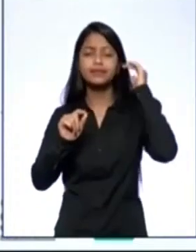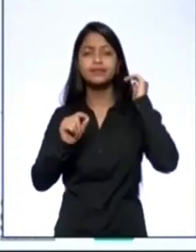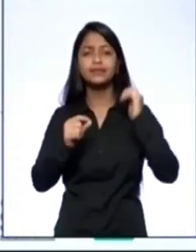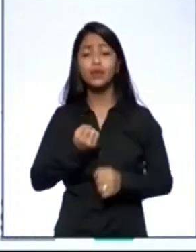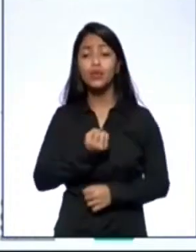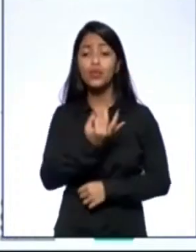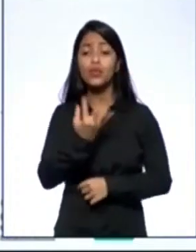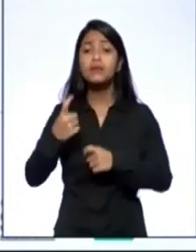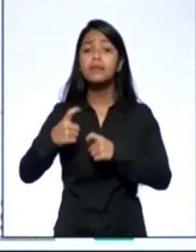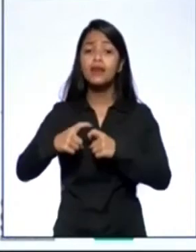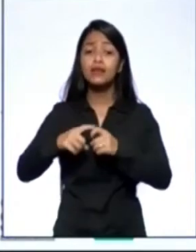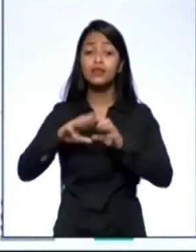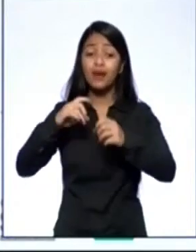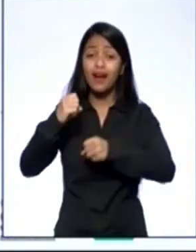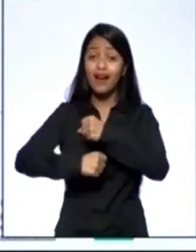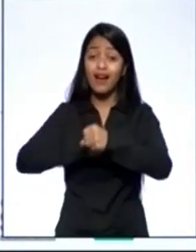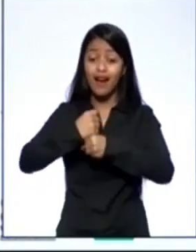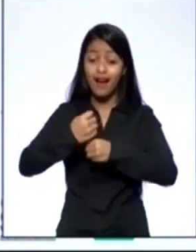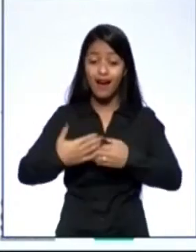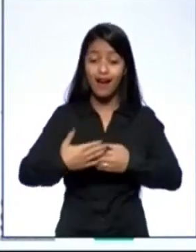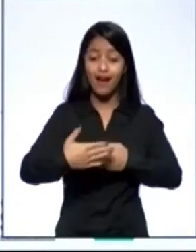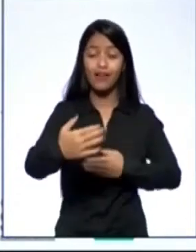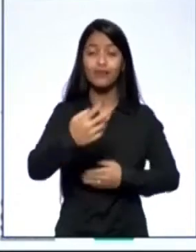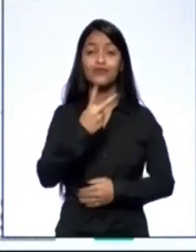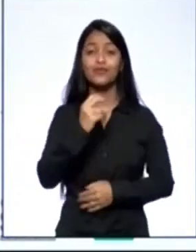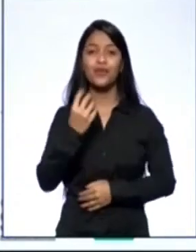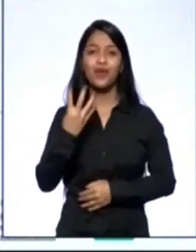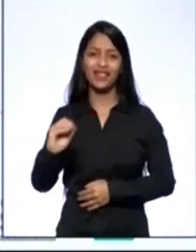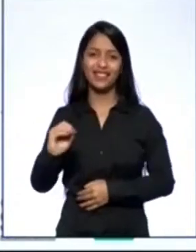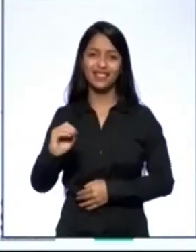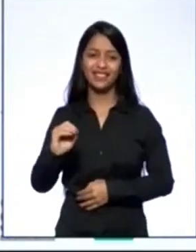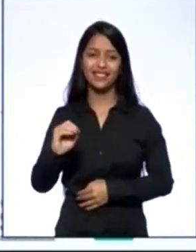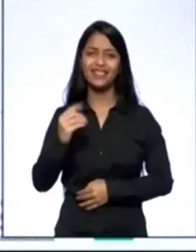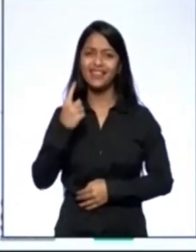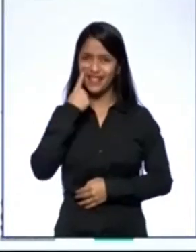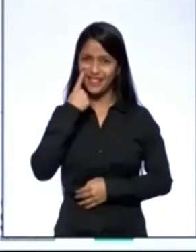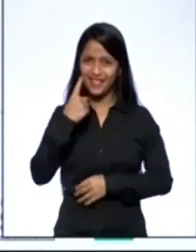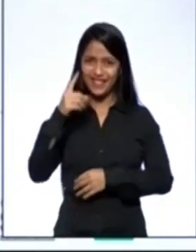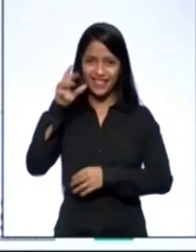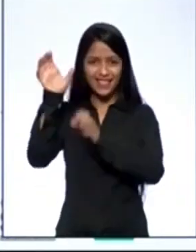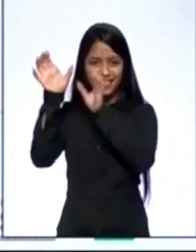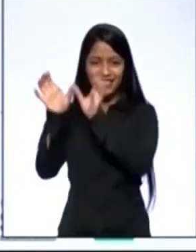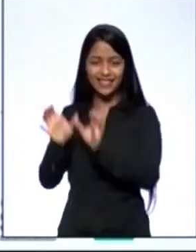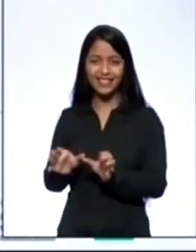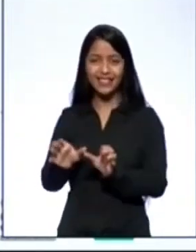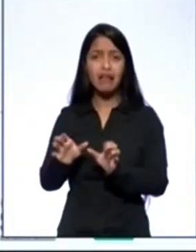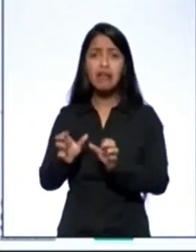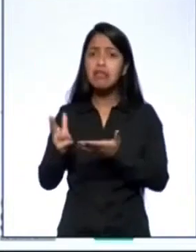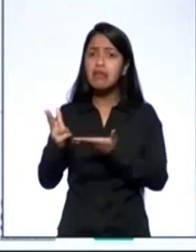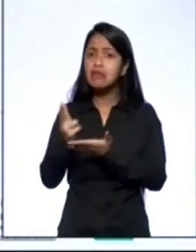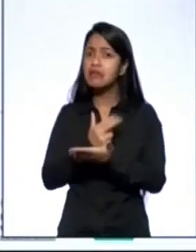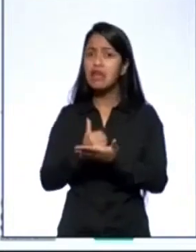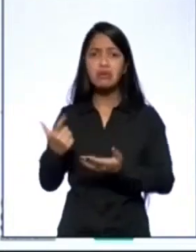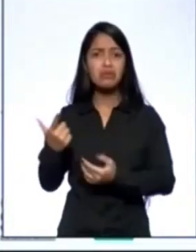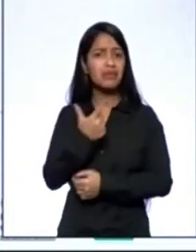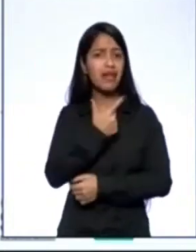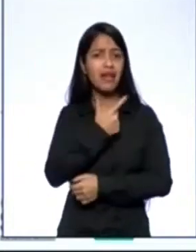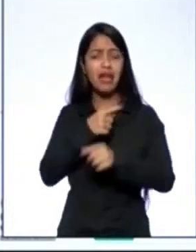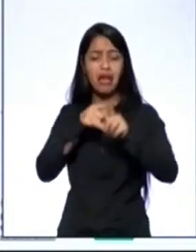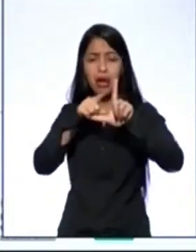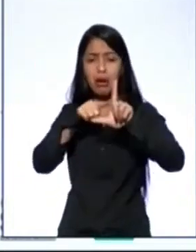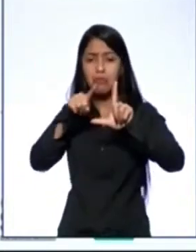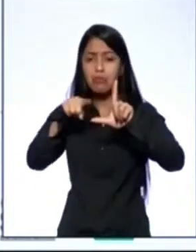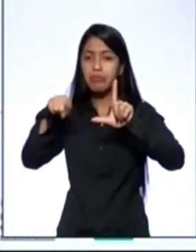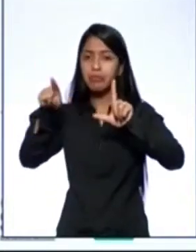só quem ano 2040 bom então seguir a tabela é ele não deu desenho ele não fez o plano cartesiano